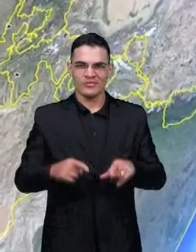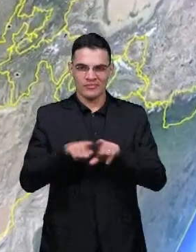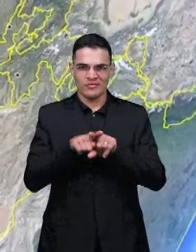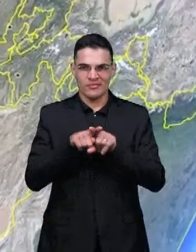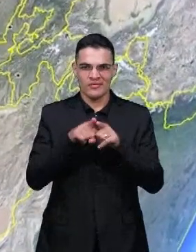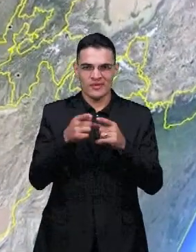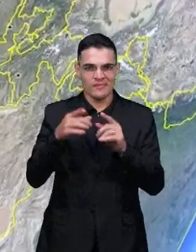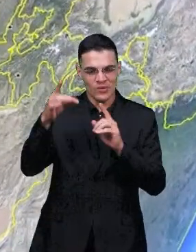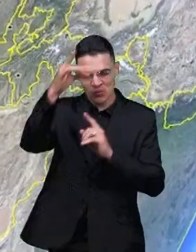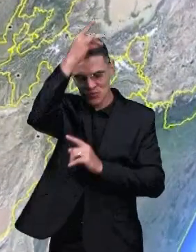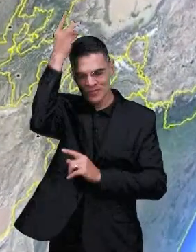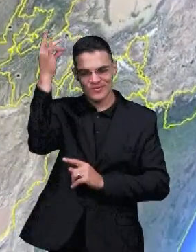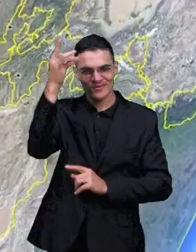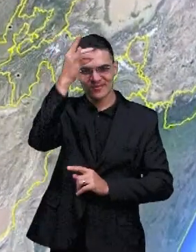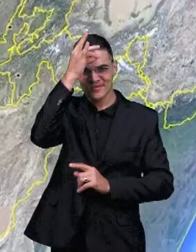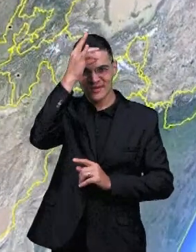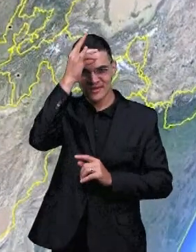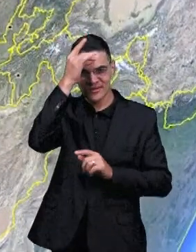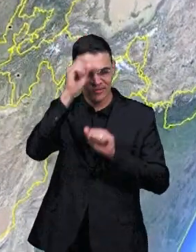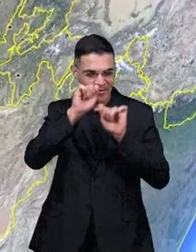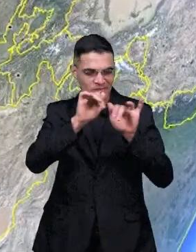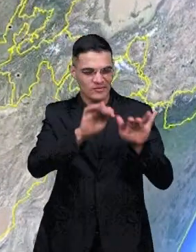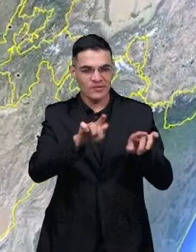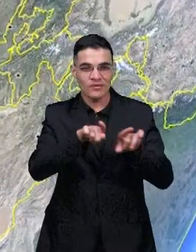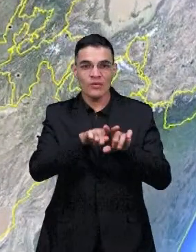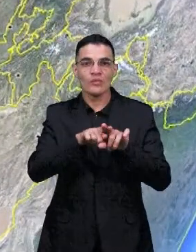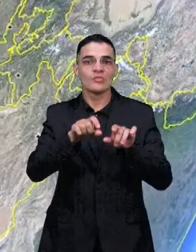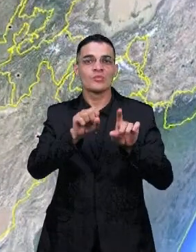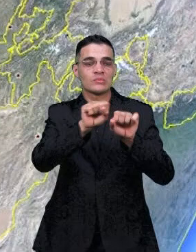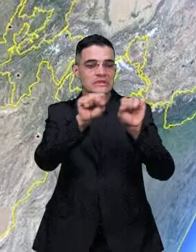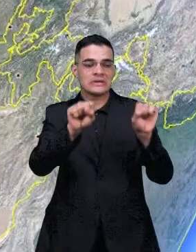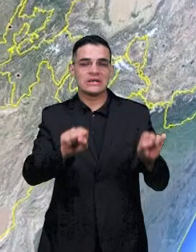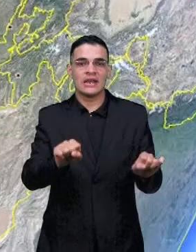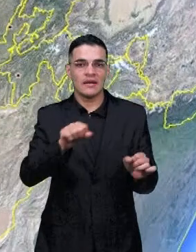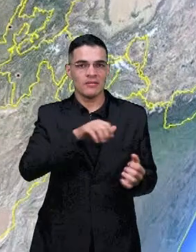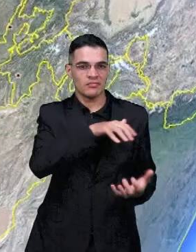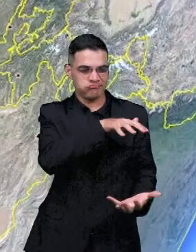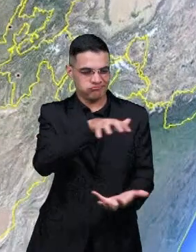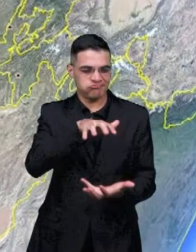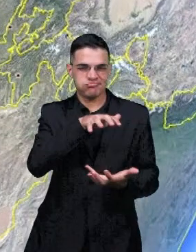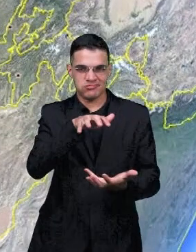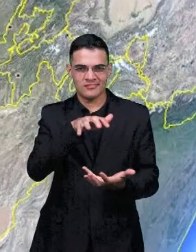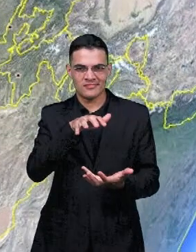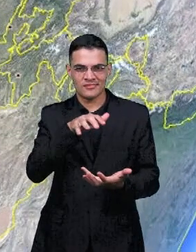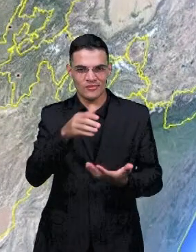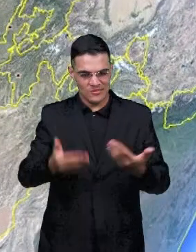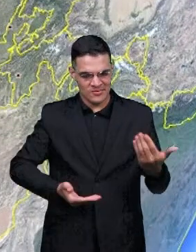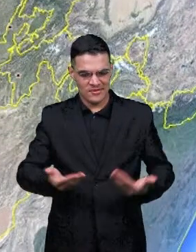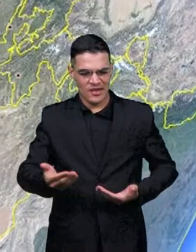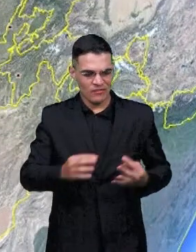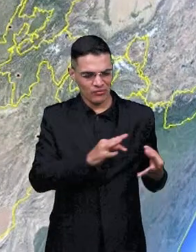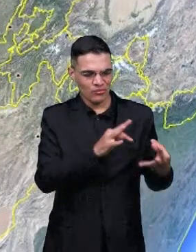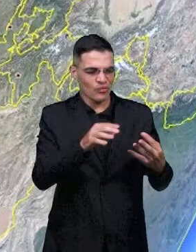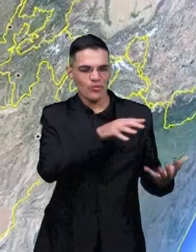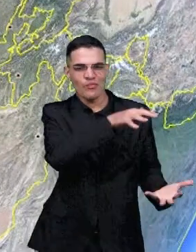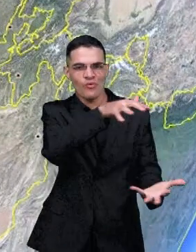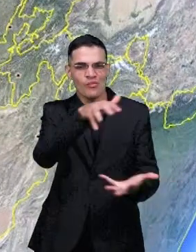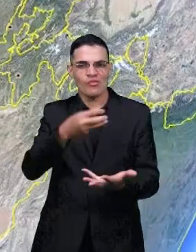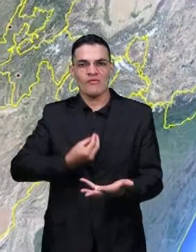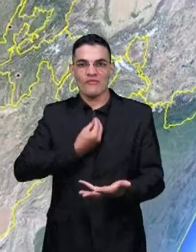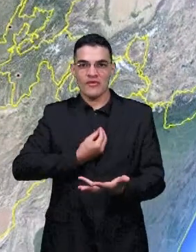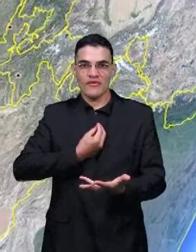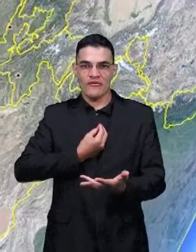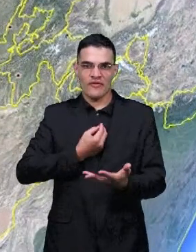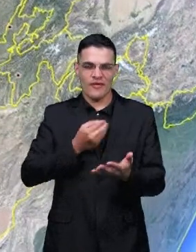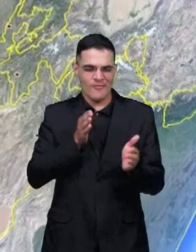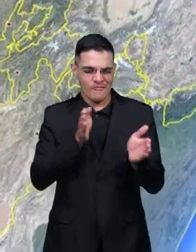espírito. Através do sistema de transmissão, os membros da Igreja Cristã Maranata de todo o planeta vivem um